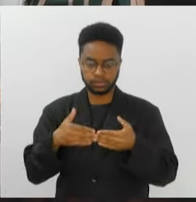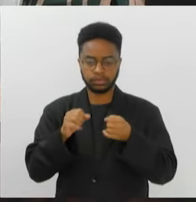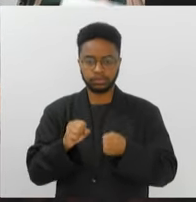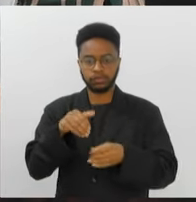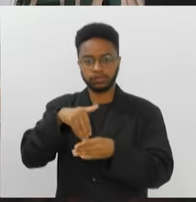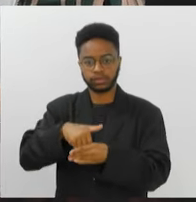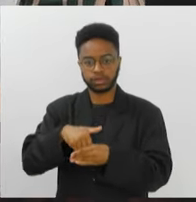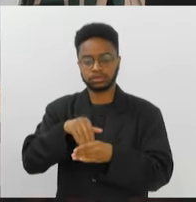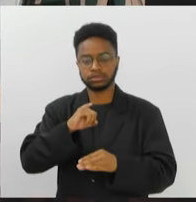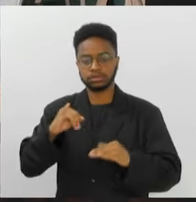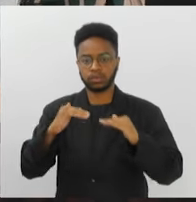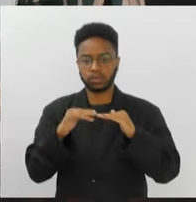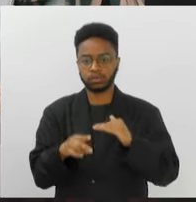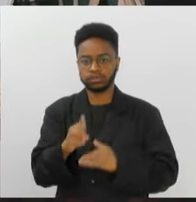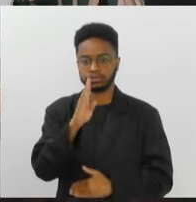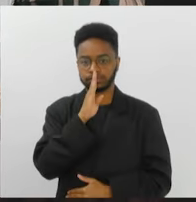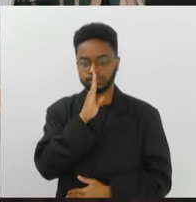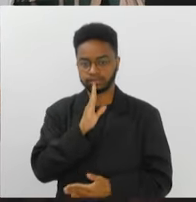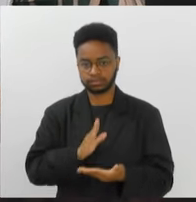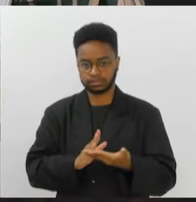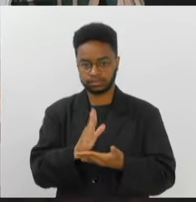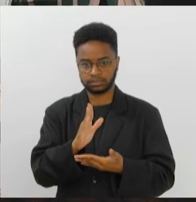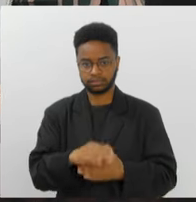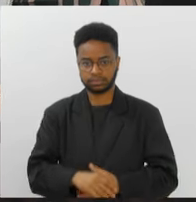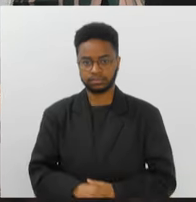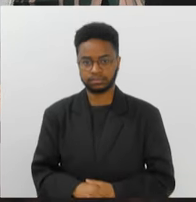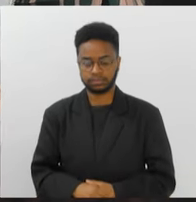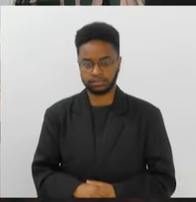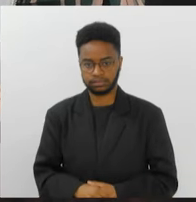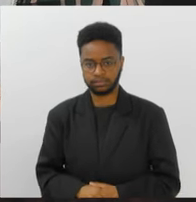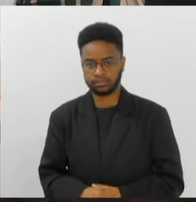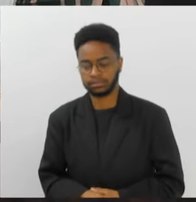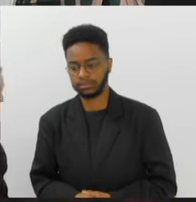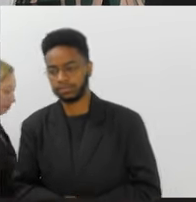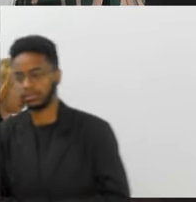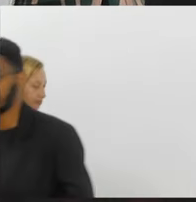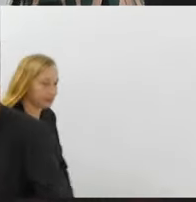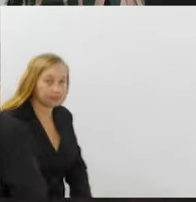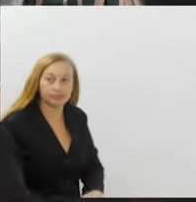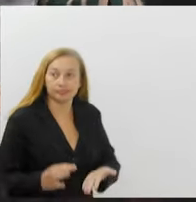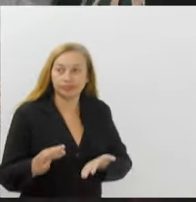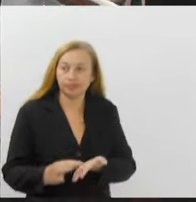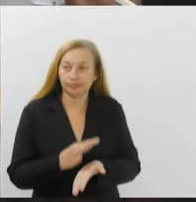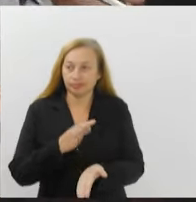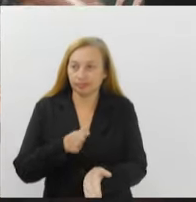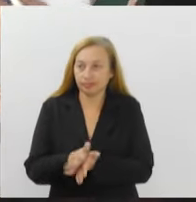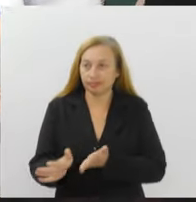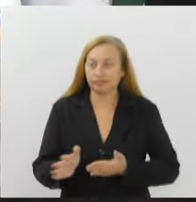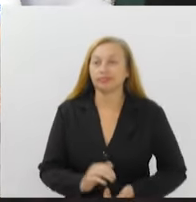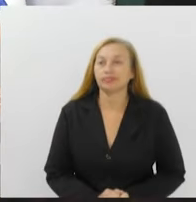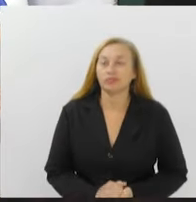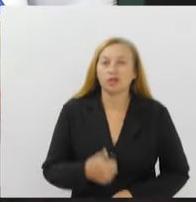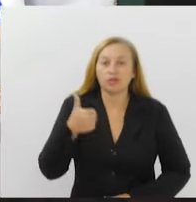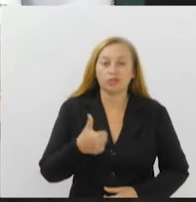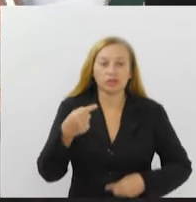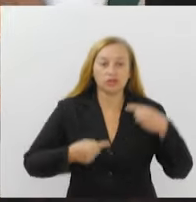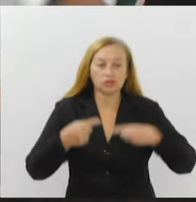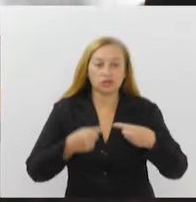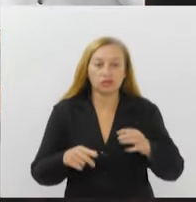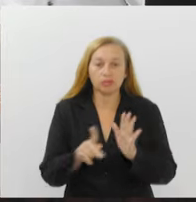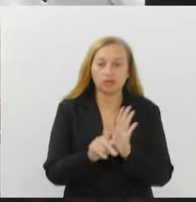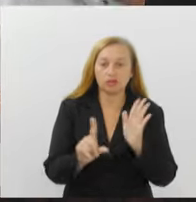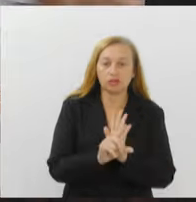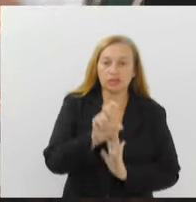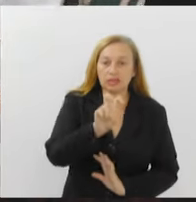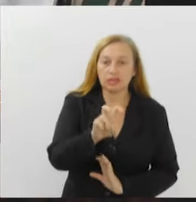discussão. Em votação, senhores que aprovam, permaneçam como estão. Aprovado, vai autógrafo. Em primeira discussão, projeto de